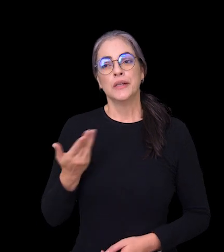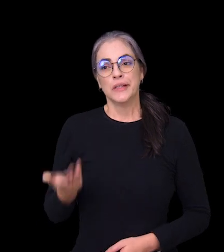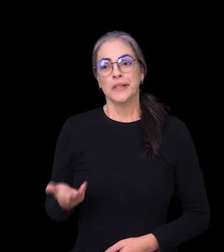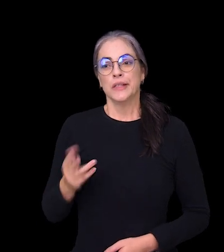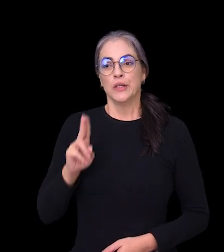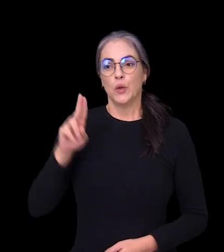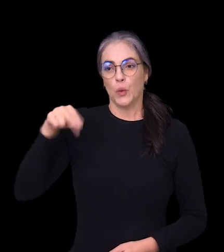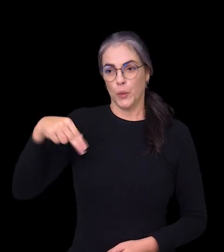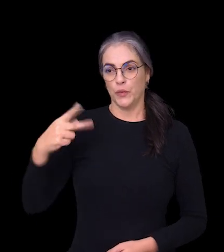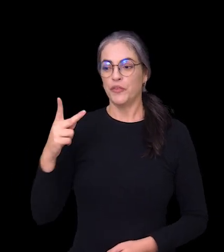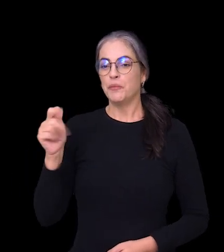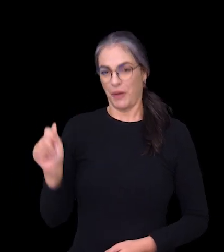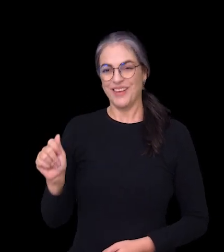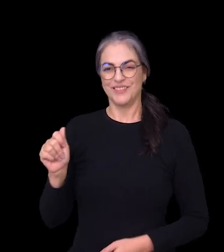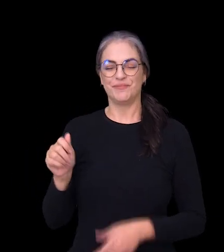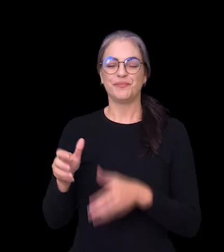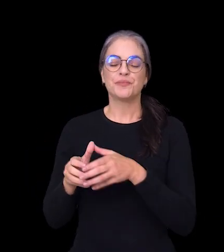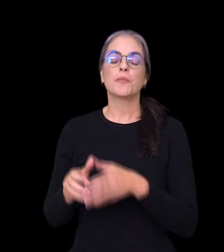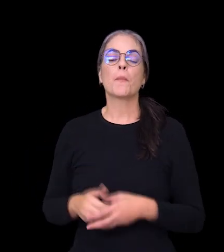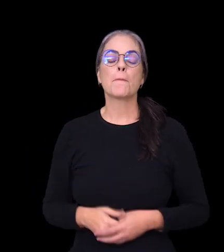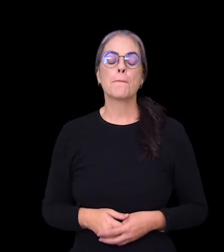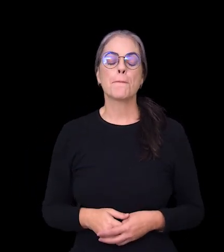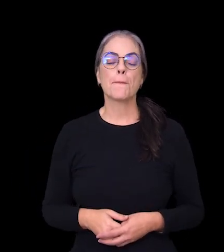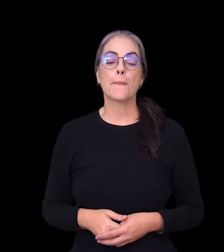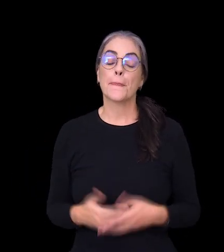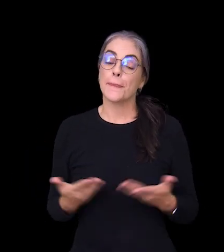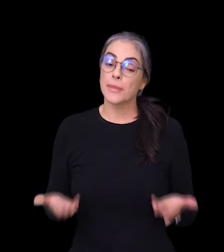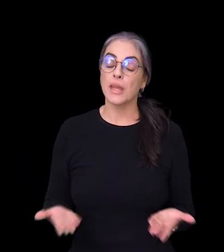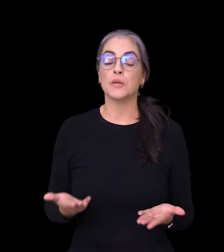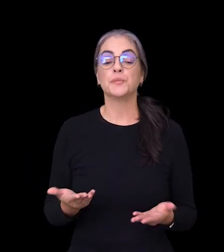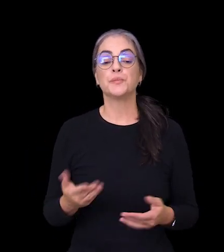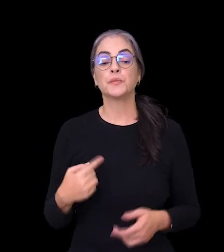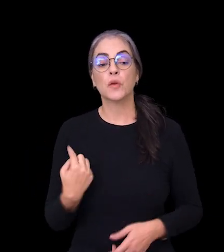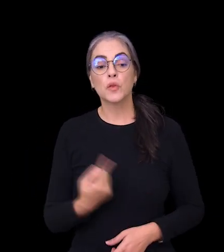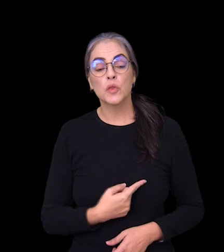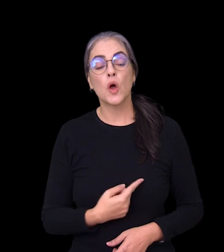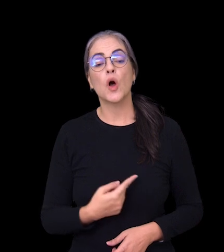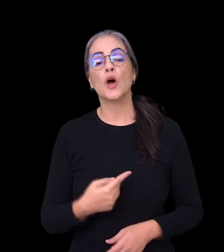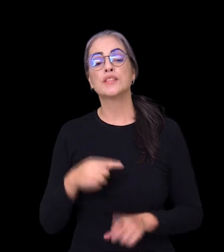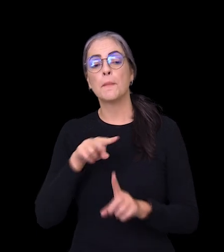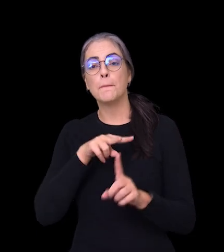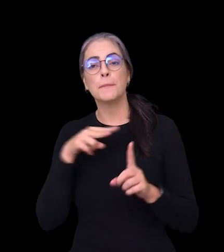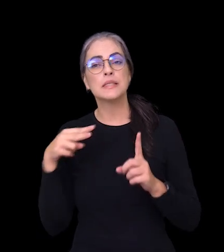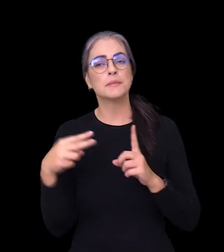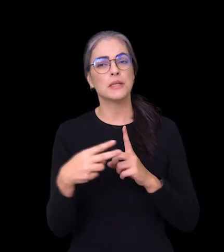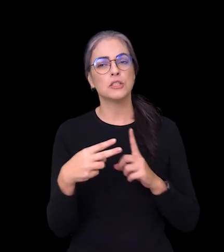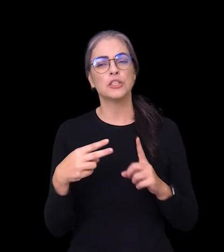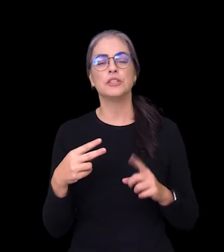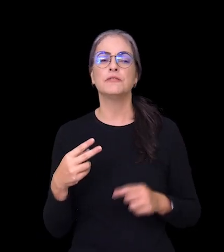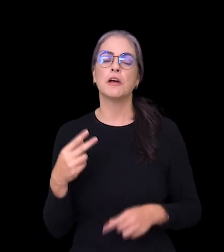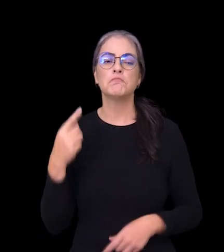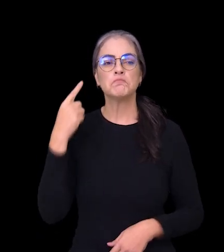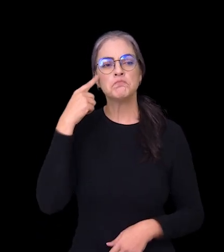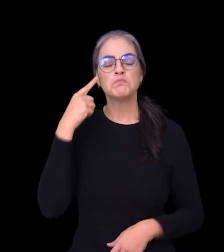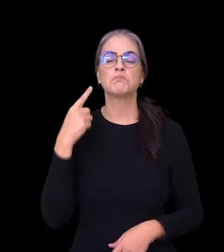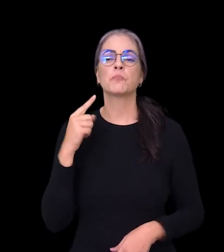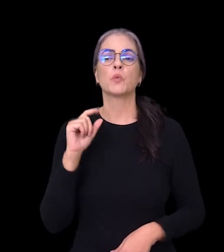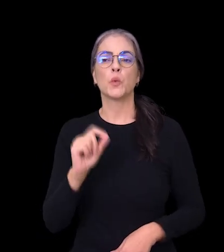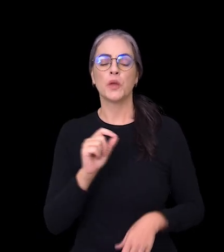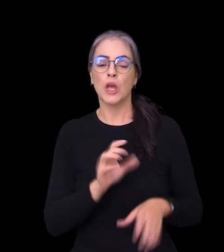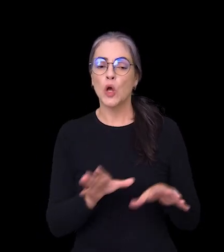a gente primeiramente coloca uma perspectiva muito positiva de adolescentes e jovens, no sentido de que são